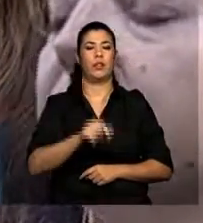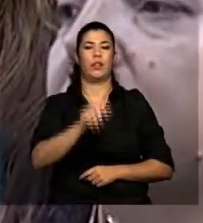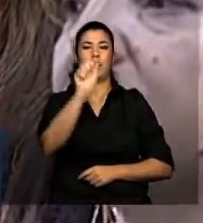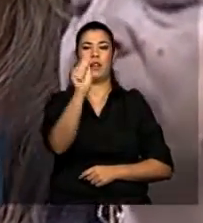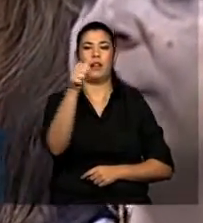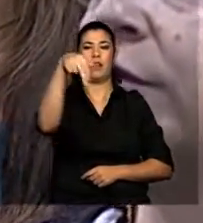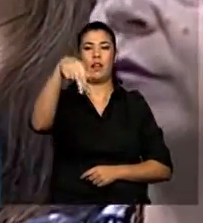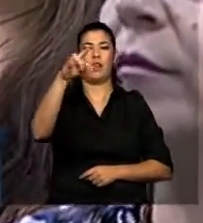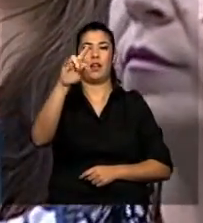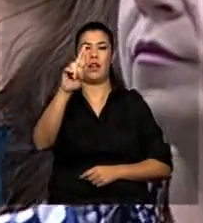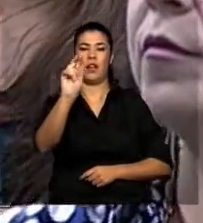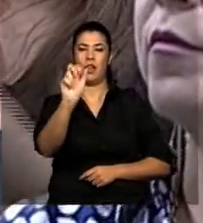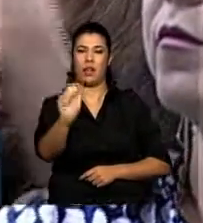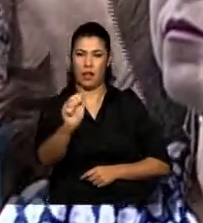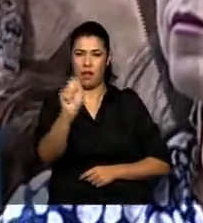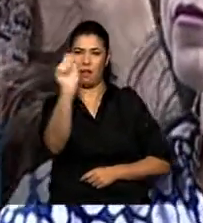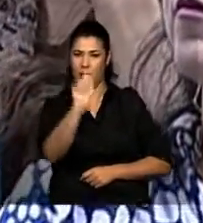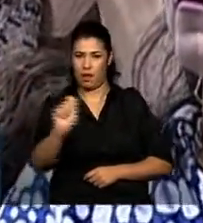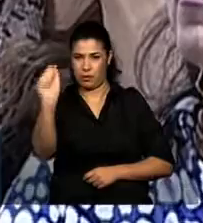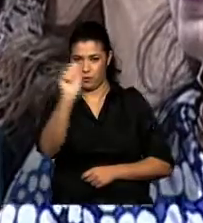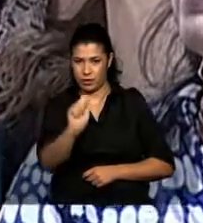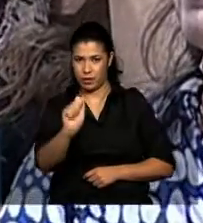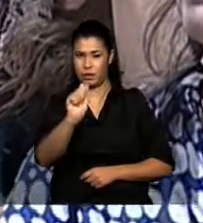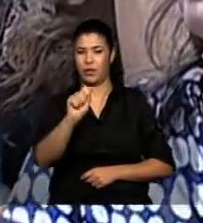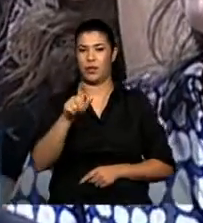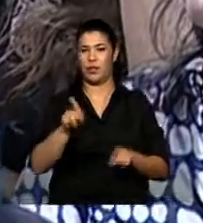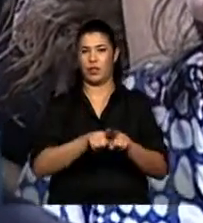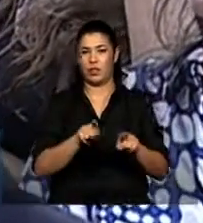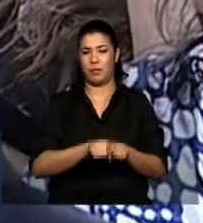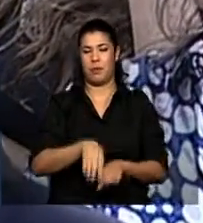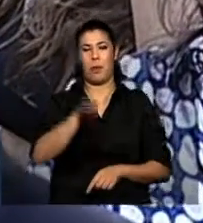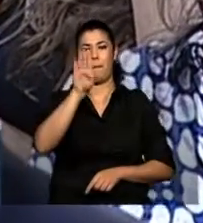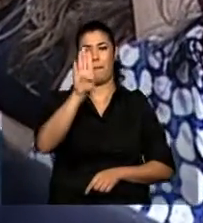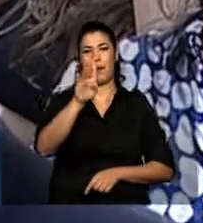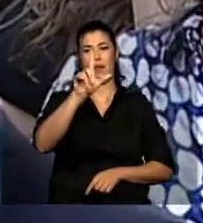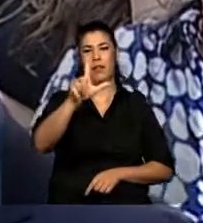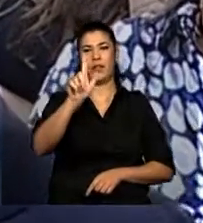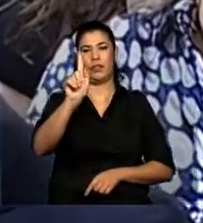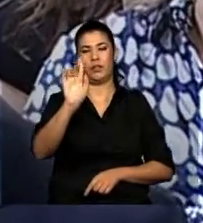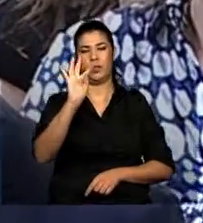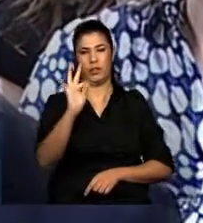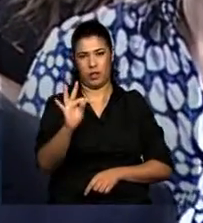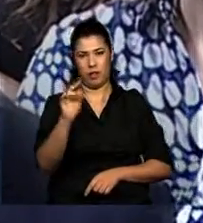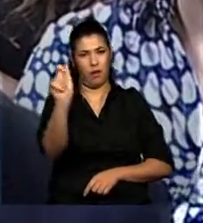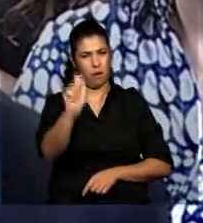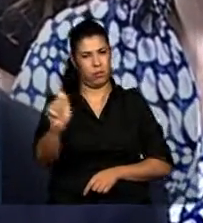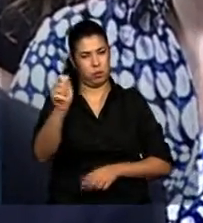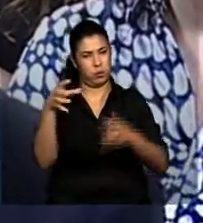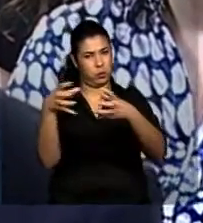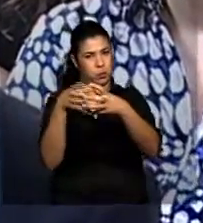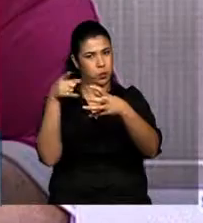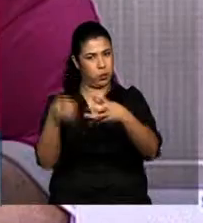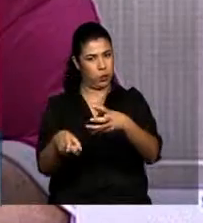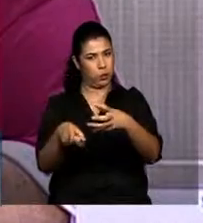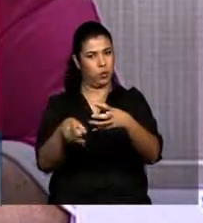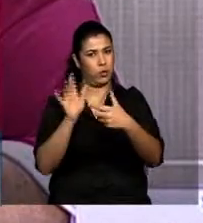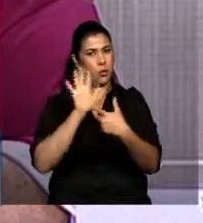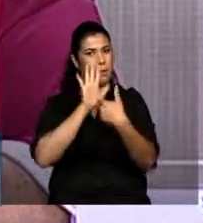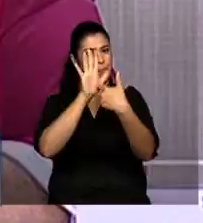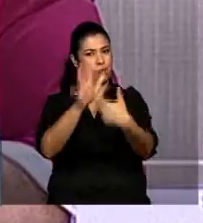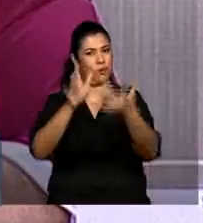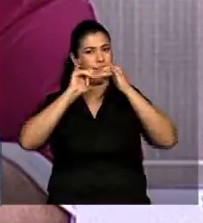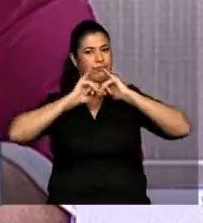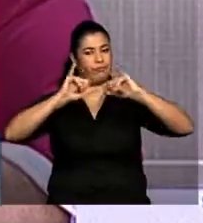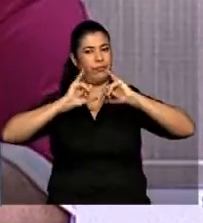de Travestis e Transsexuais, e a BLGT já alertaram em 2013,